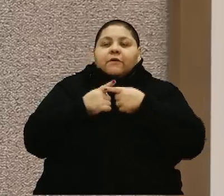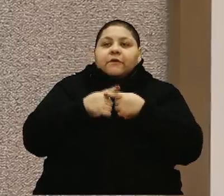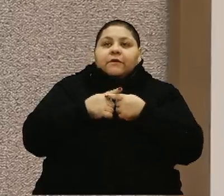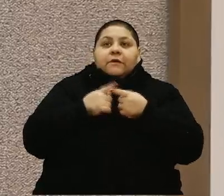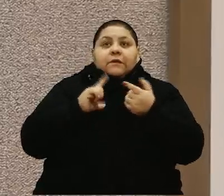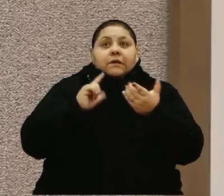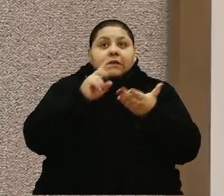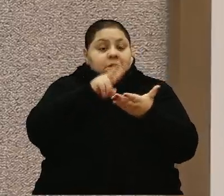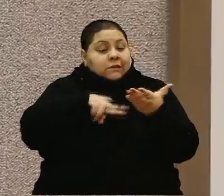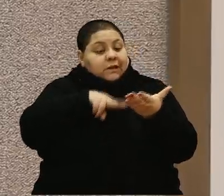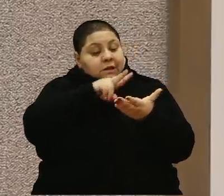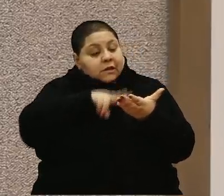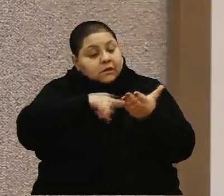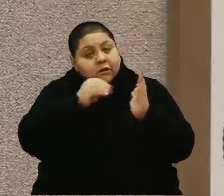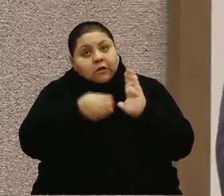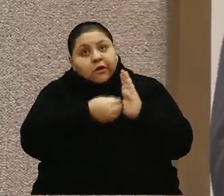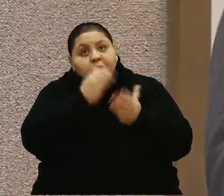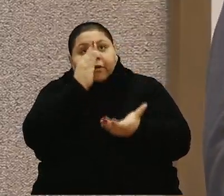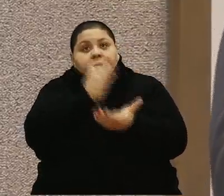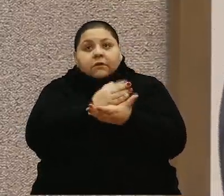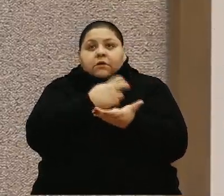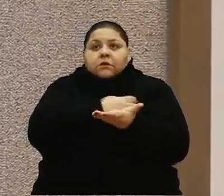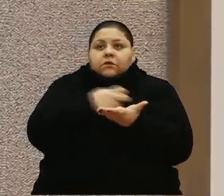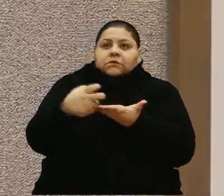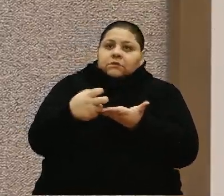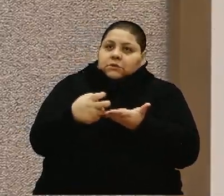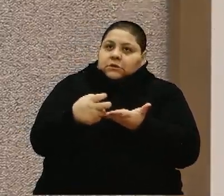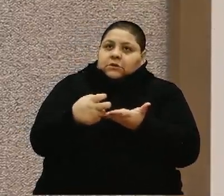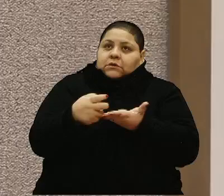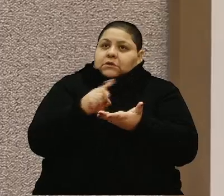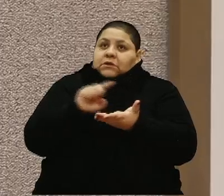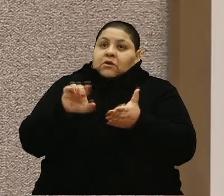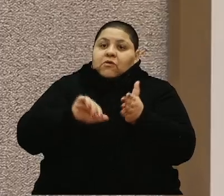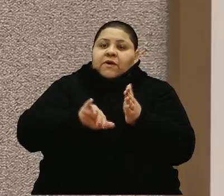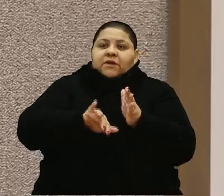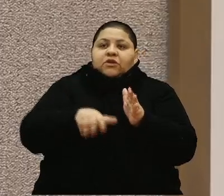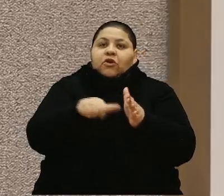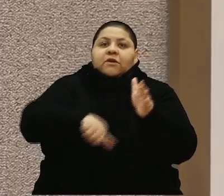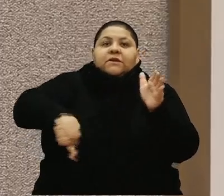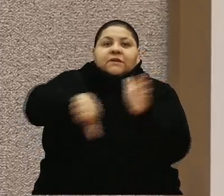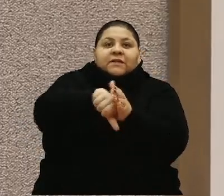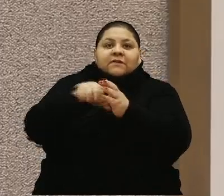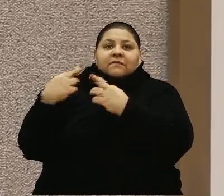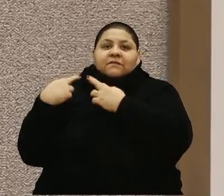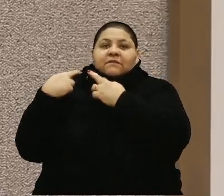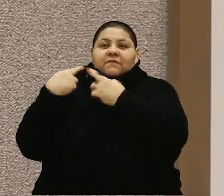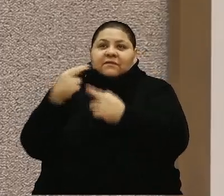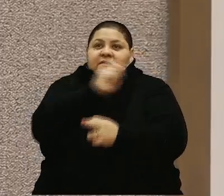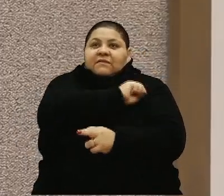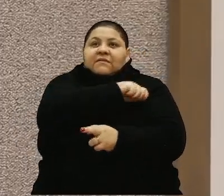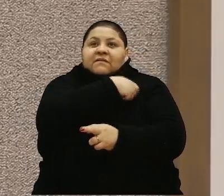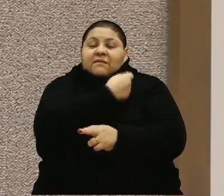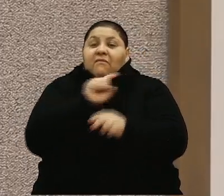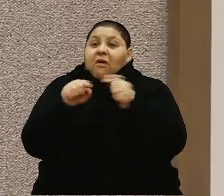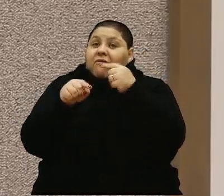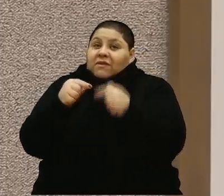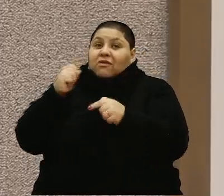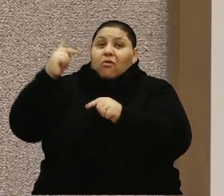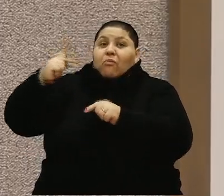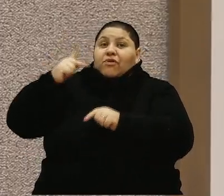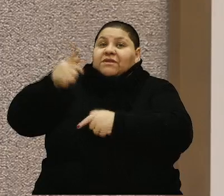o que prevê um processo de impeachment, não é só crime de responsabilidade, é a infração